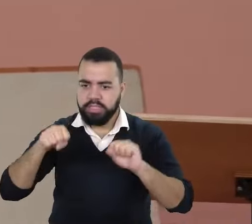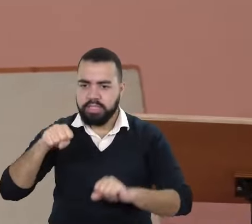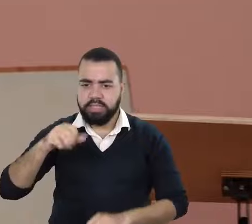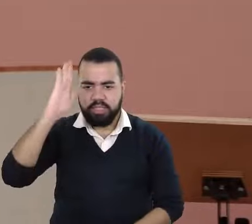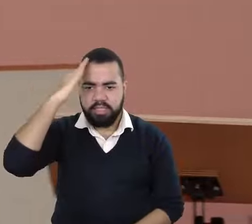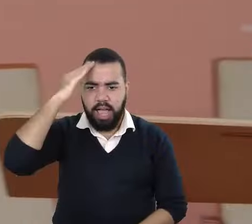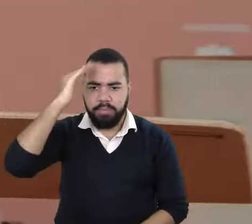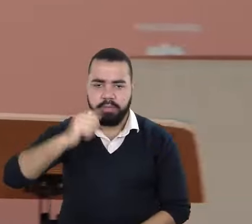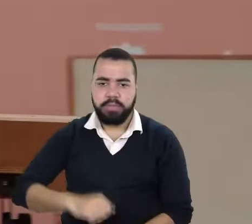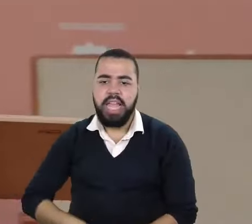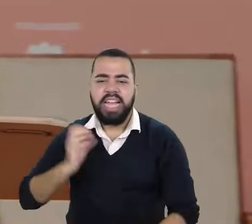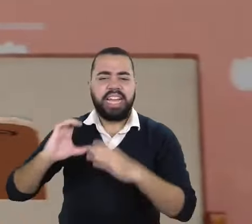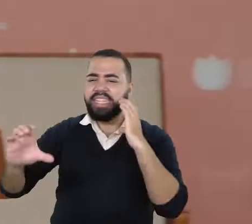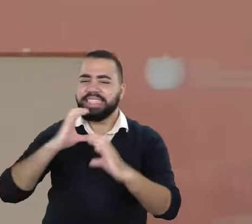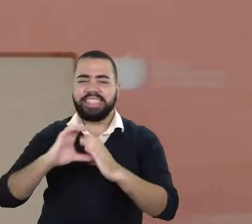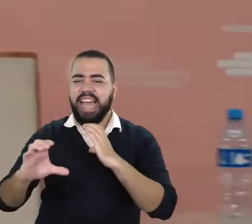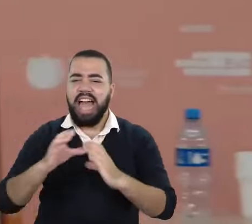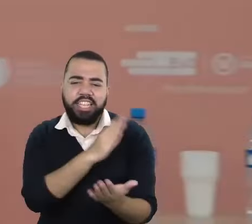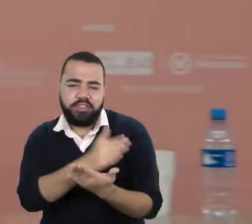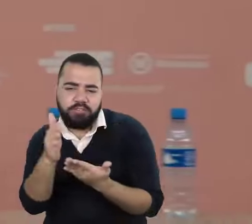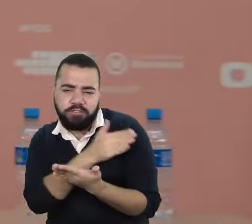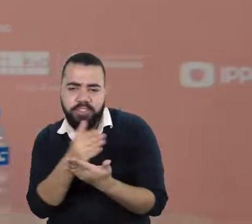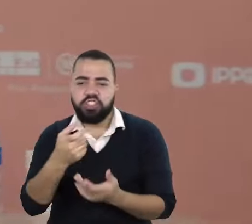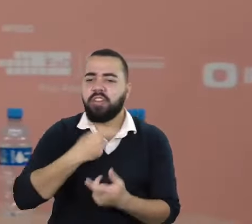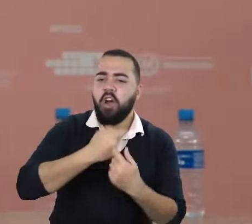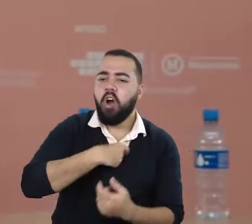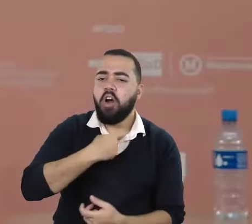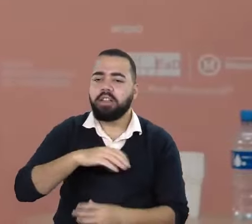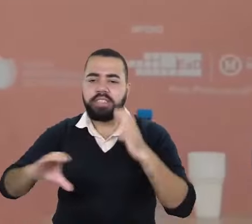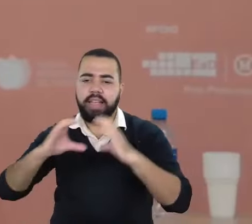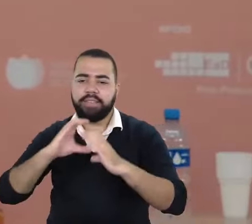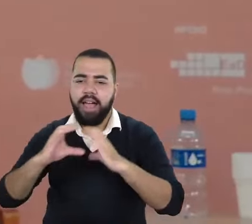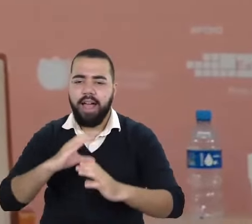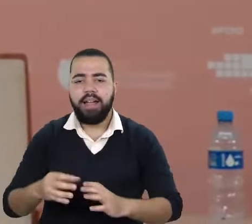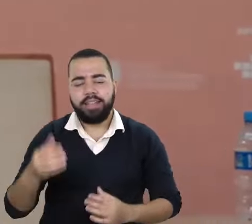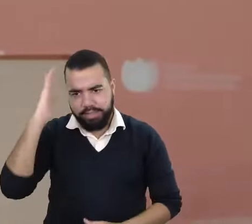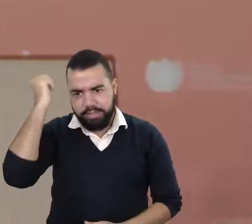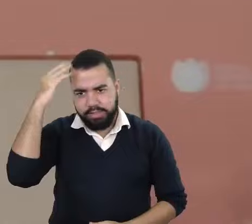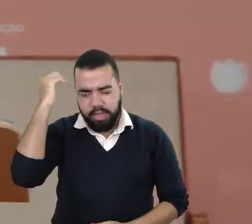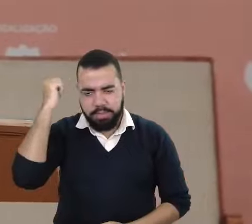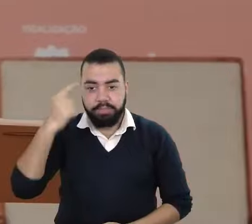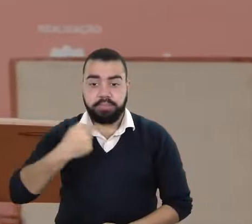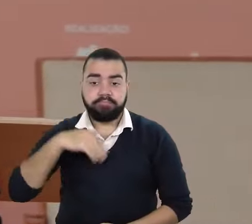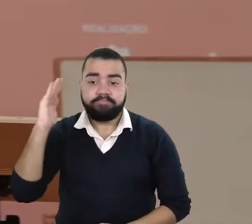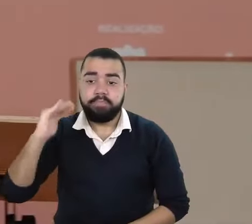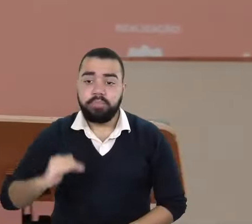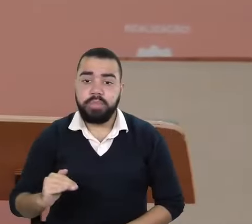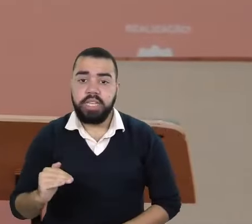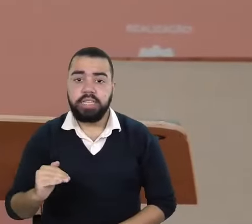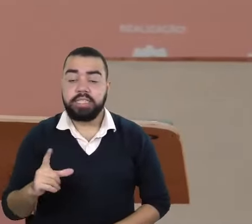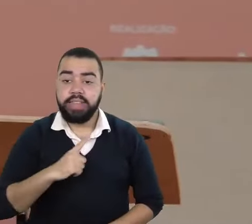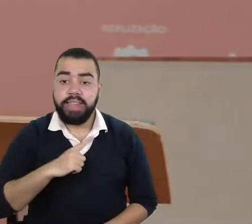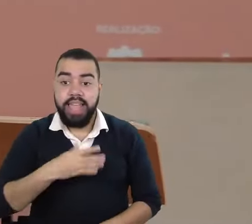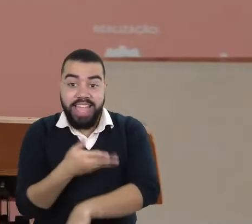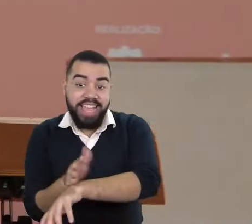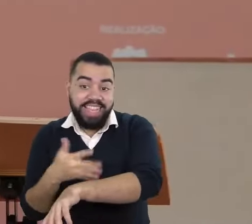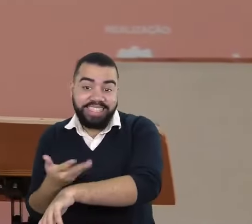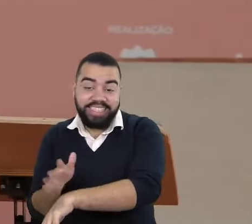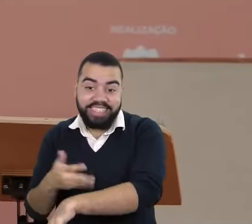em casa, cantar, dividir vozes. E quando eu era pequenininha, eles faziam um ensaio do coral